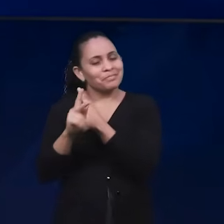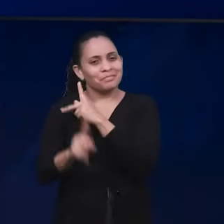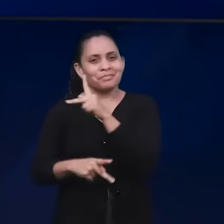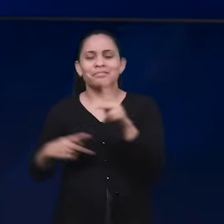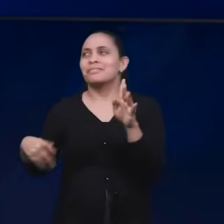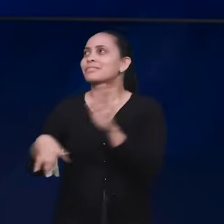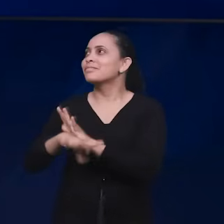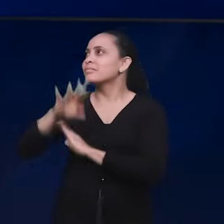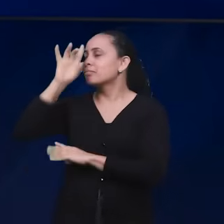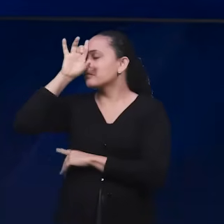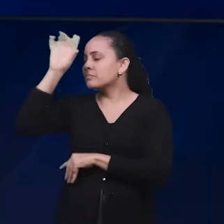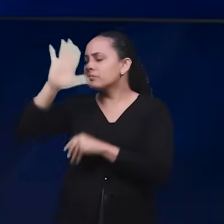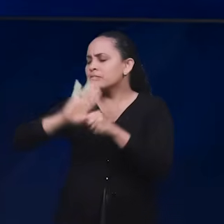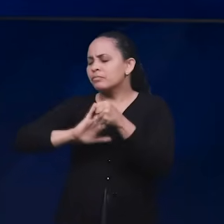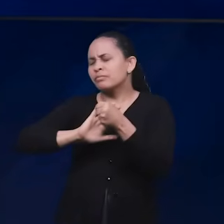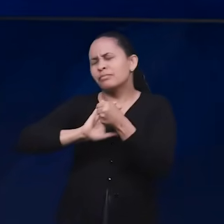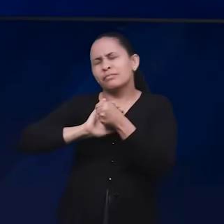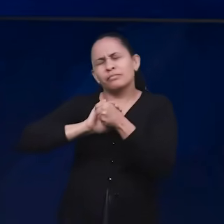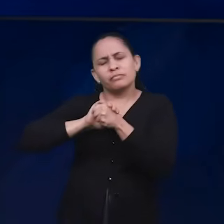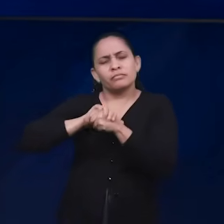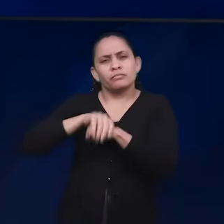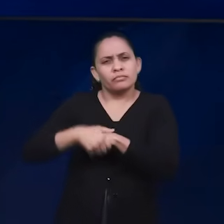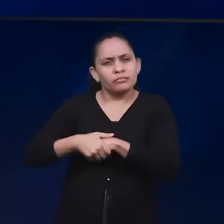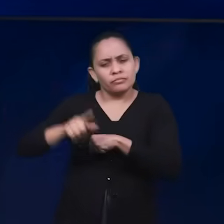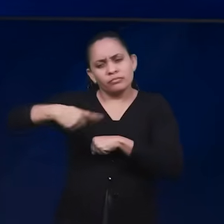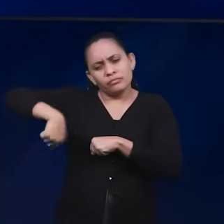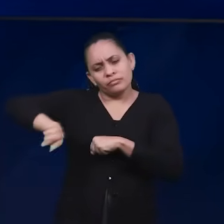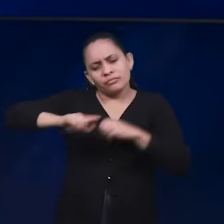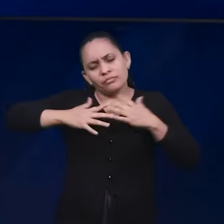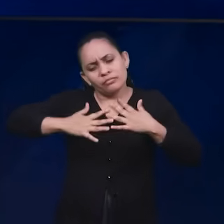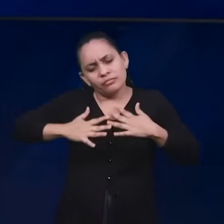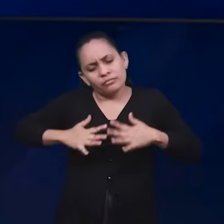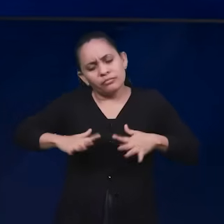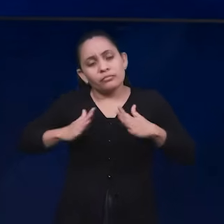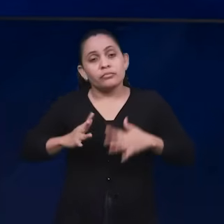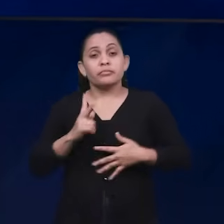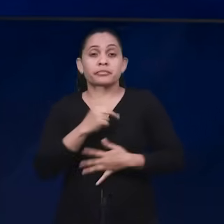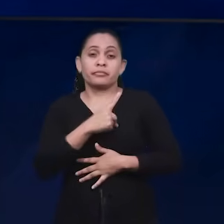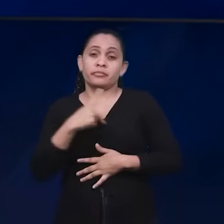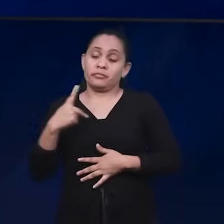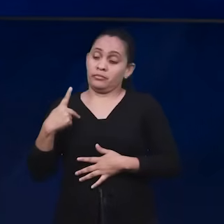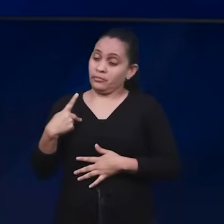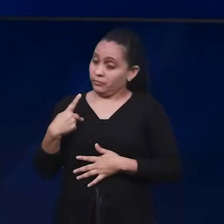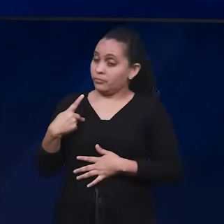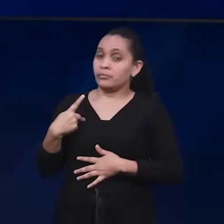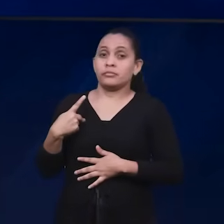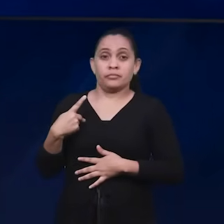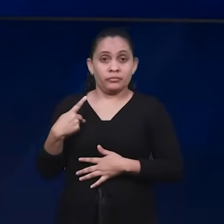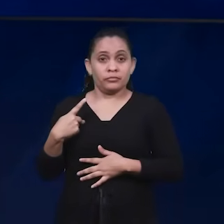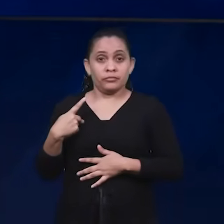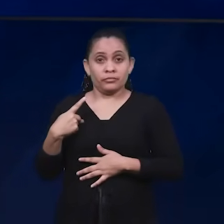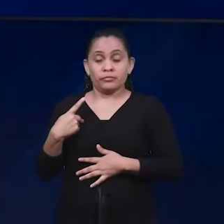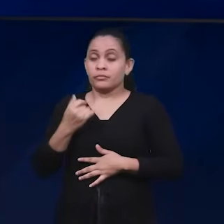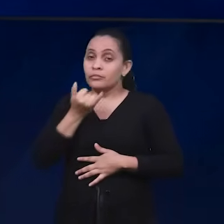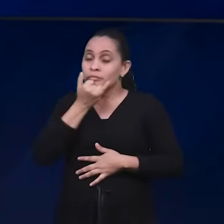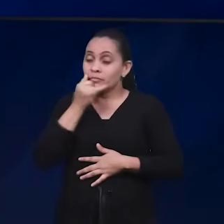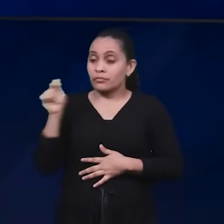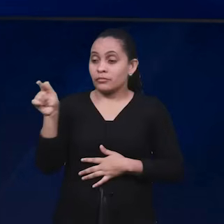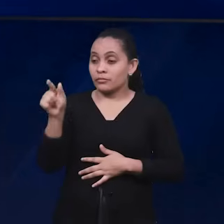igreja dele. Porque à noite, no aprisco, enquanto as ovelhas descansavam, o pastor estava à porta